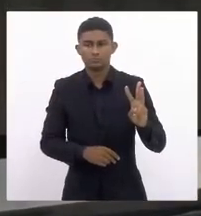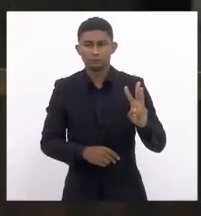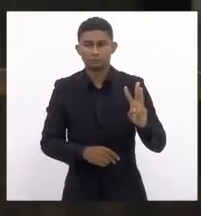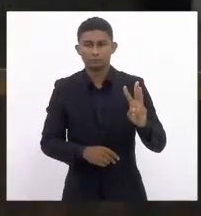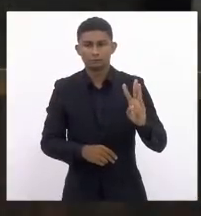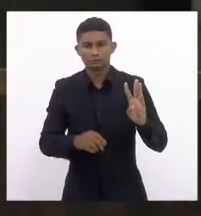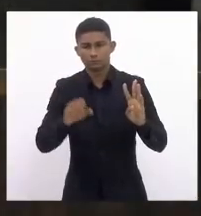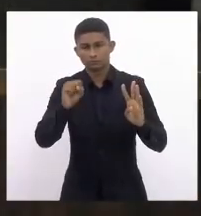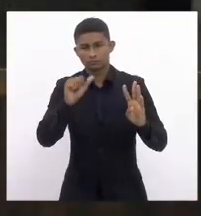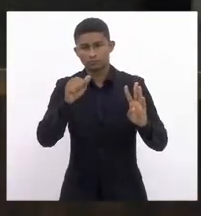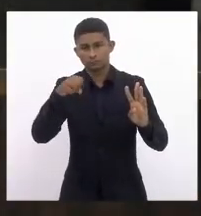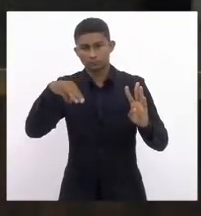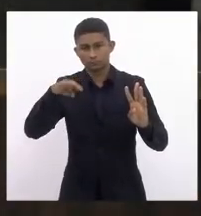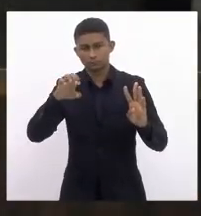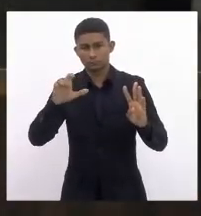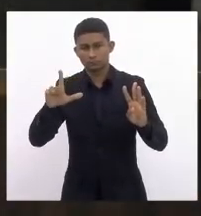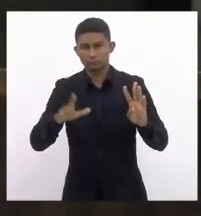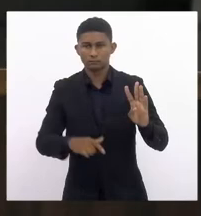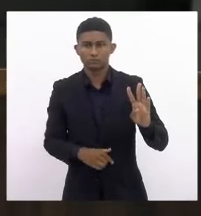Samuel,